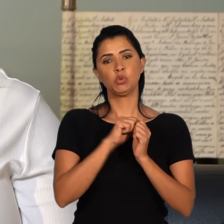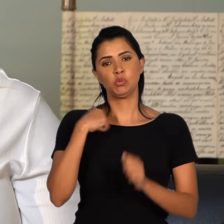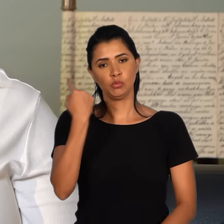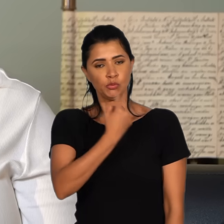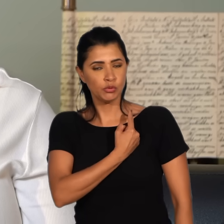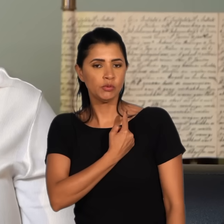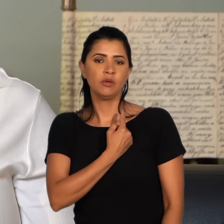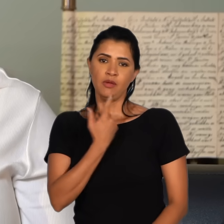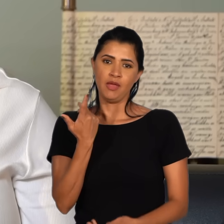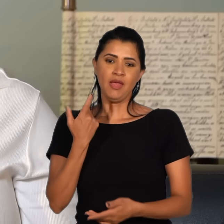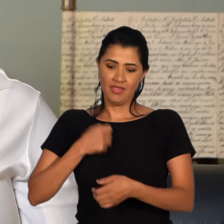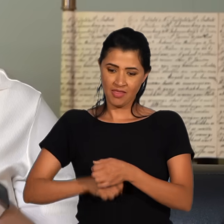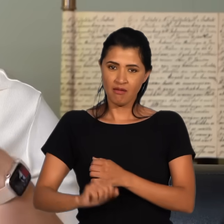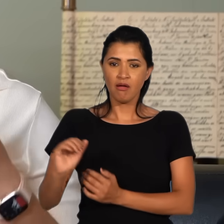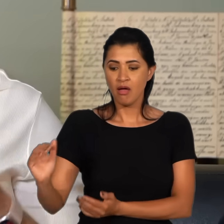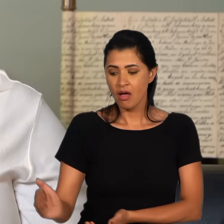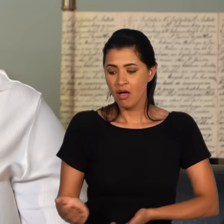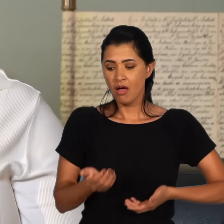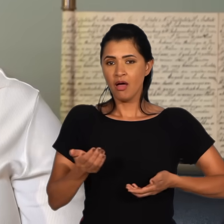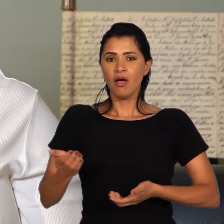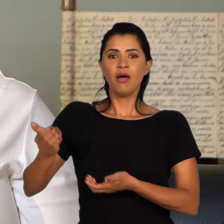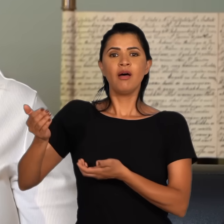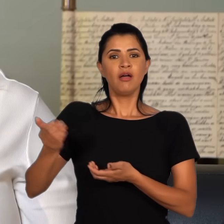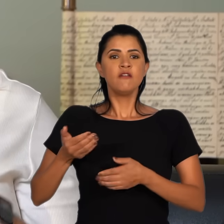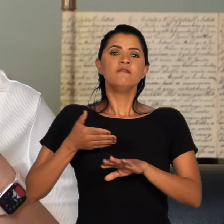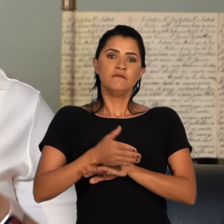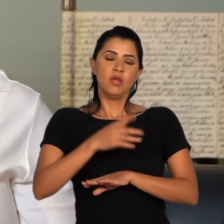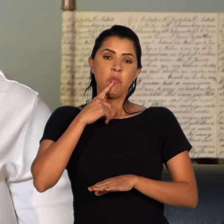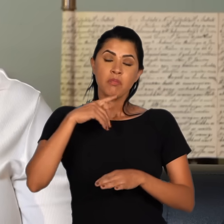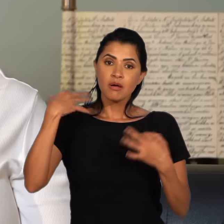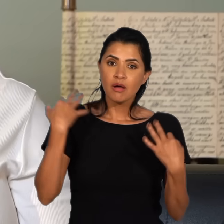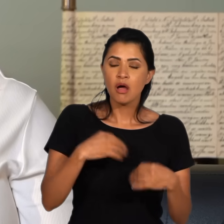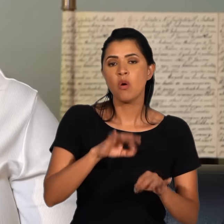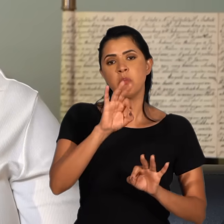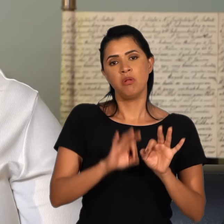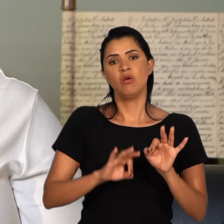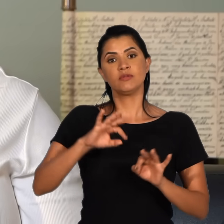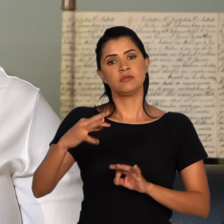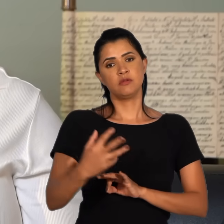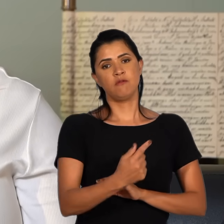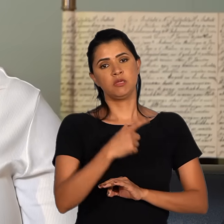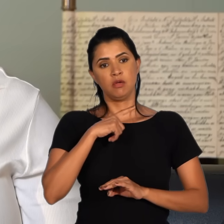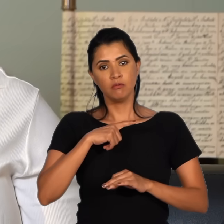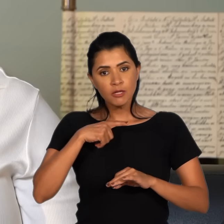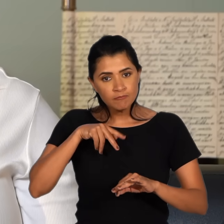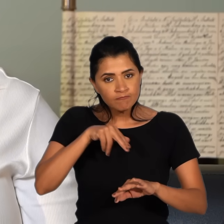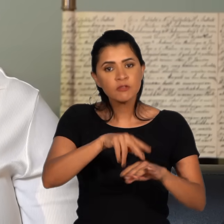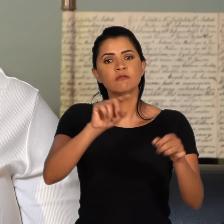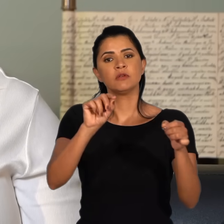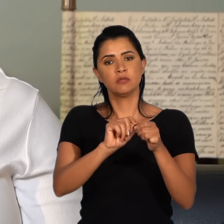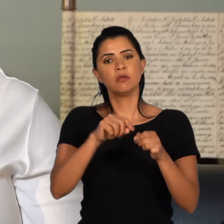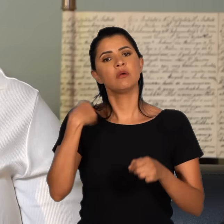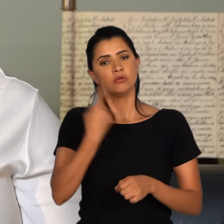entre nós e ele nasceu bebê e ele veio cumprir o plano da Redenção e mais coisas que nós vamos falar paraa frente mas eu acho que o que nós